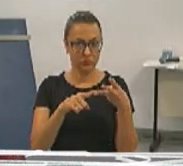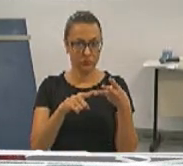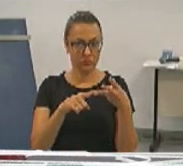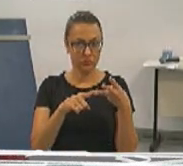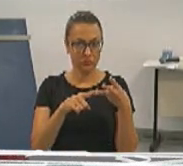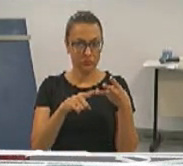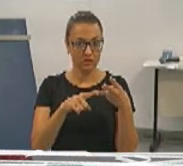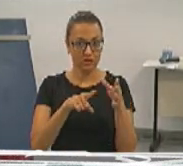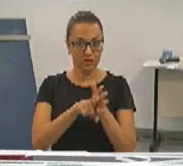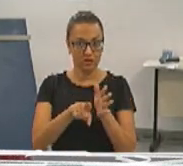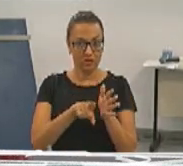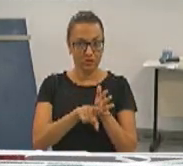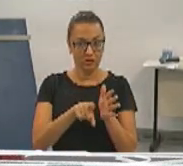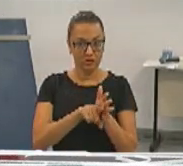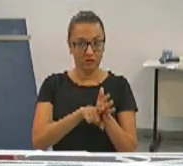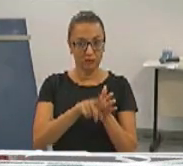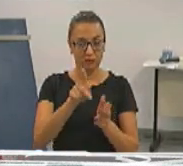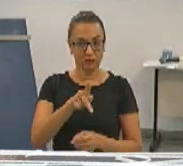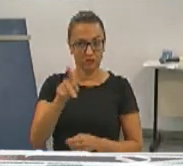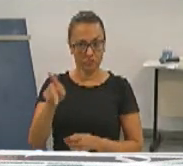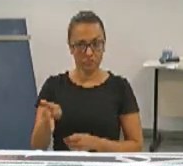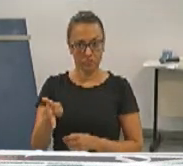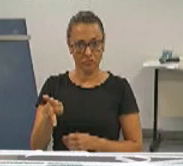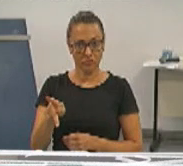três questões de discentes,